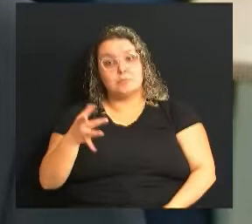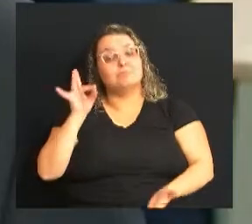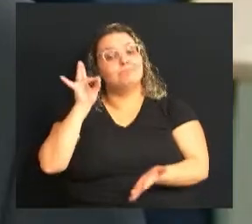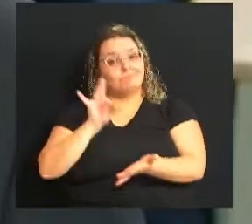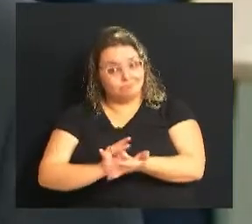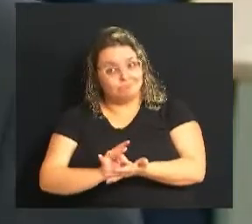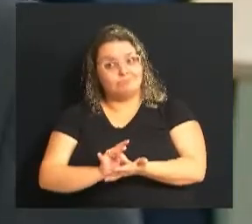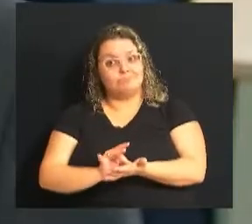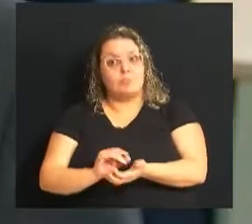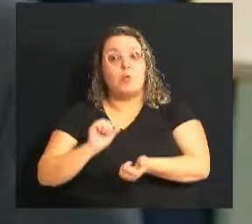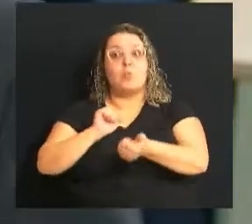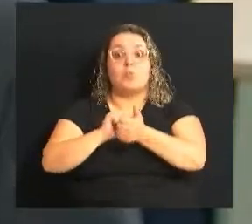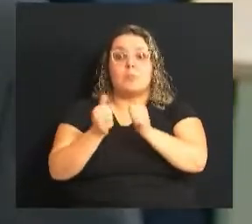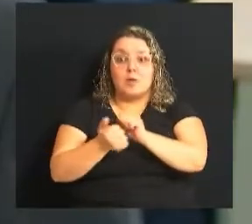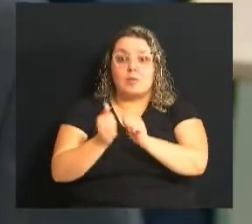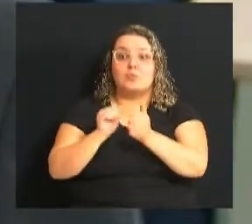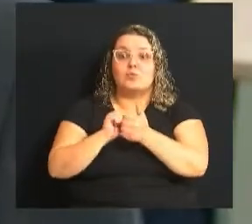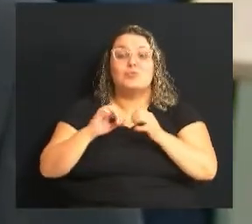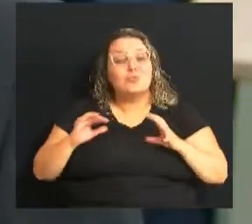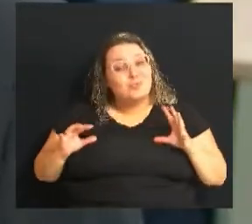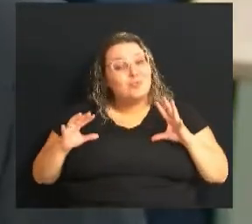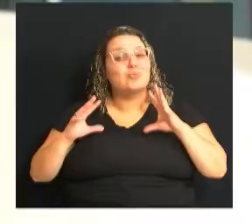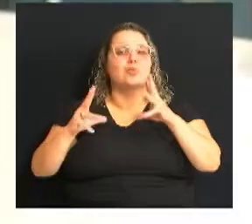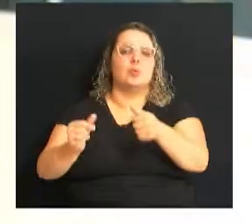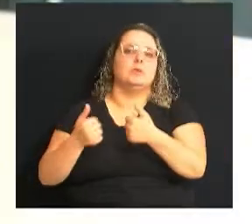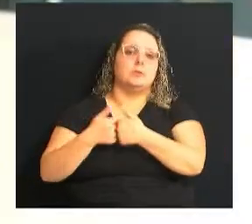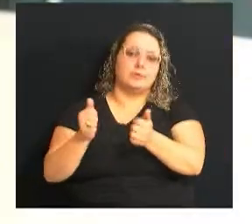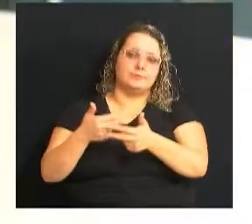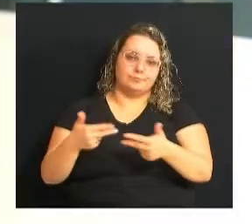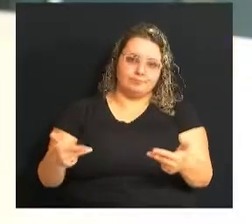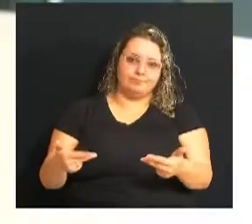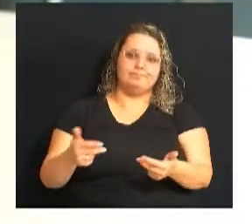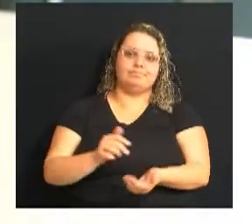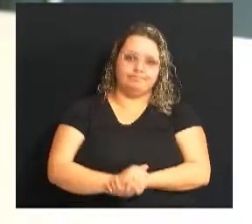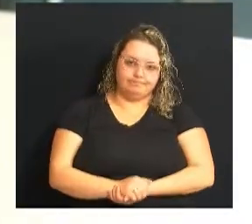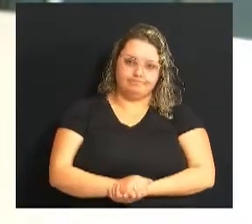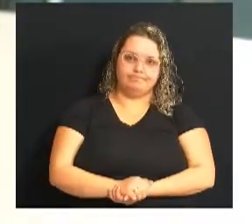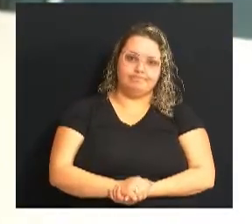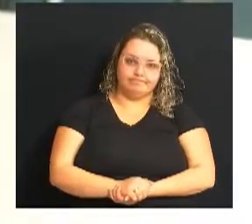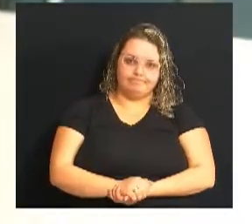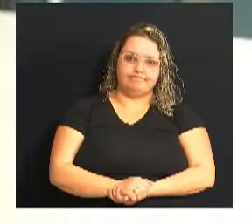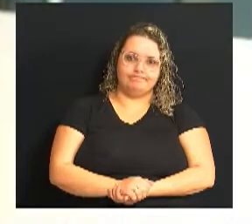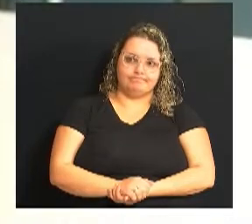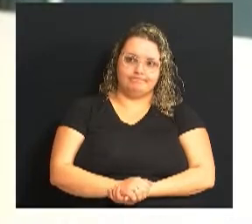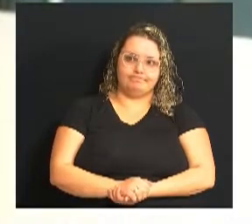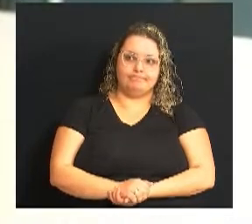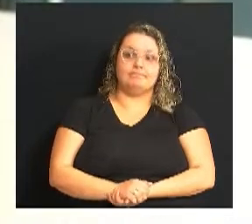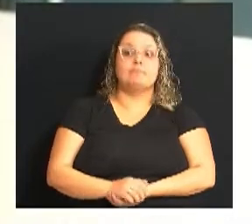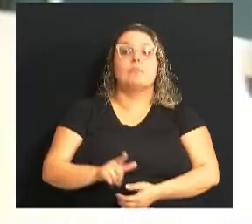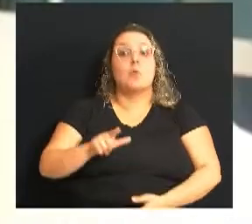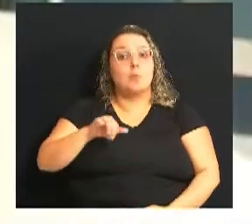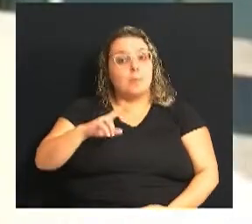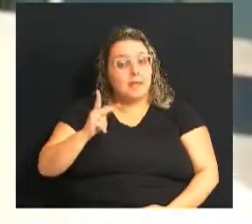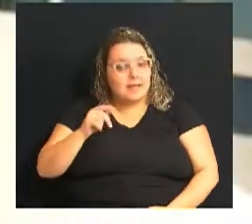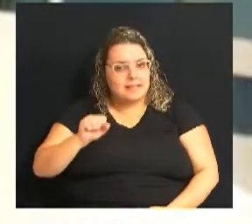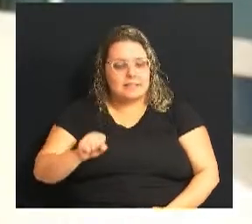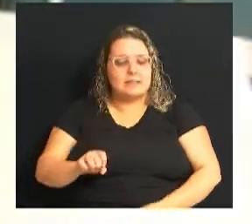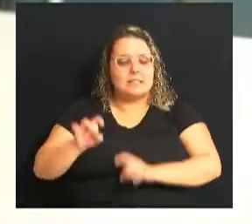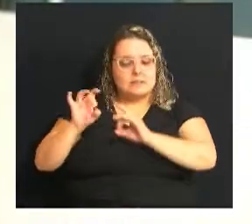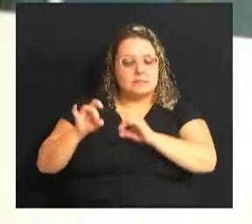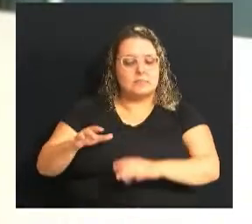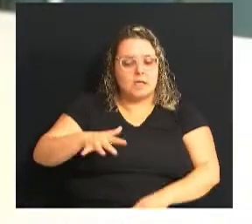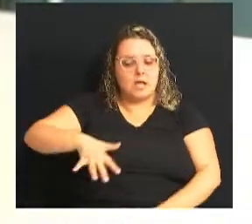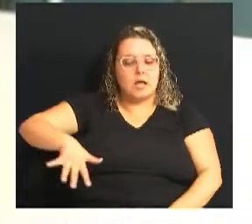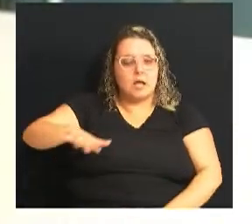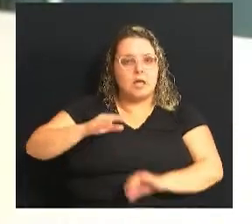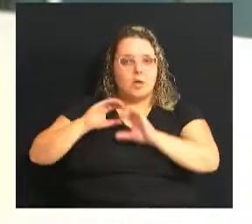uma adequação total do transporte público. Nosso entendimento é que uma linha específica para atender aquela comunidade